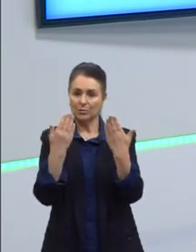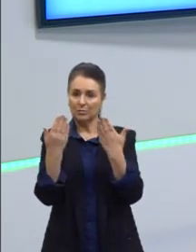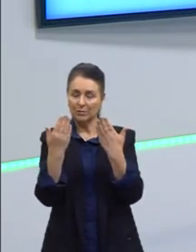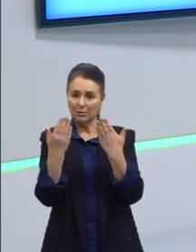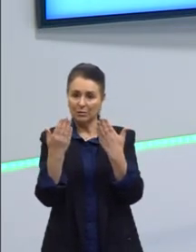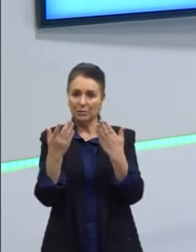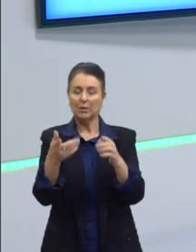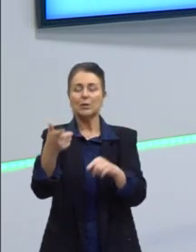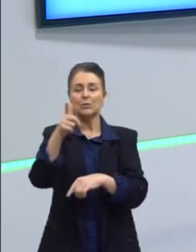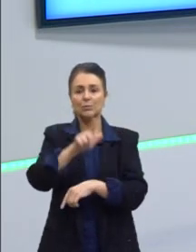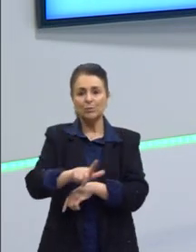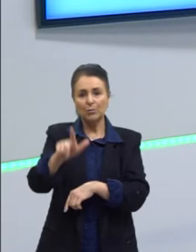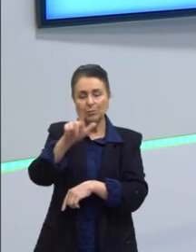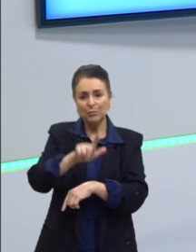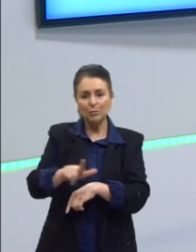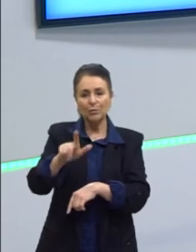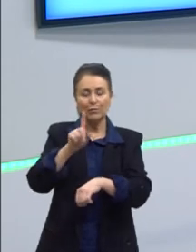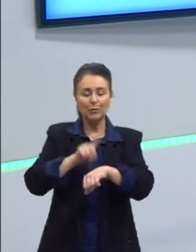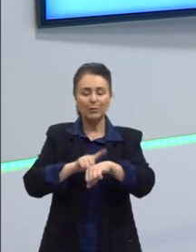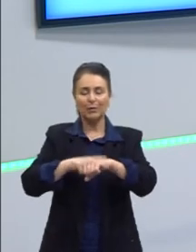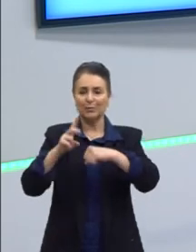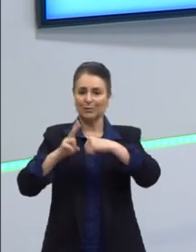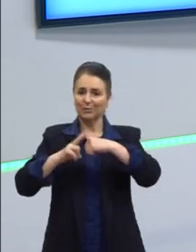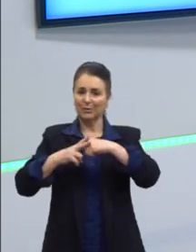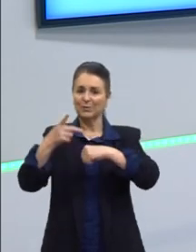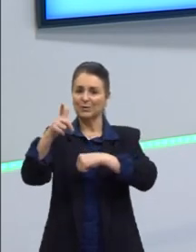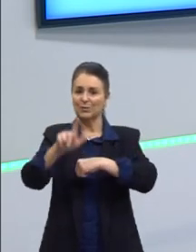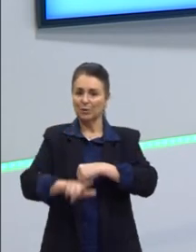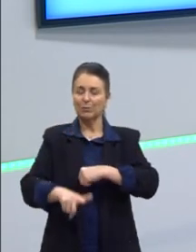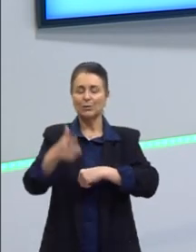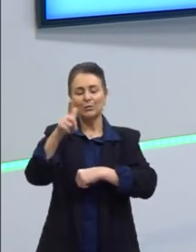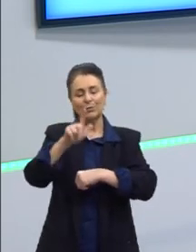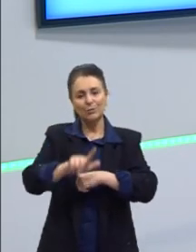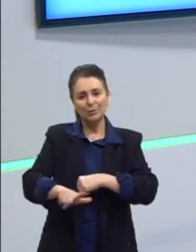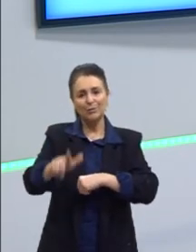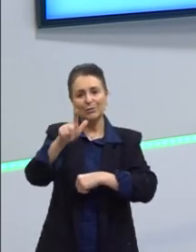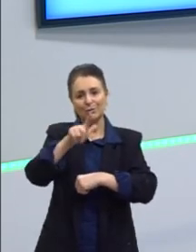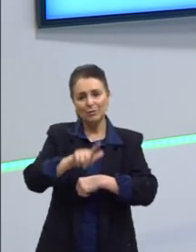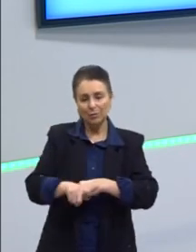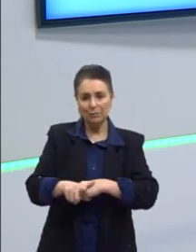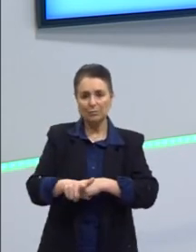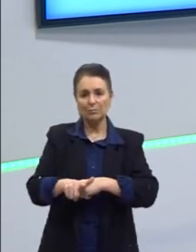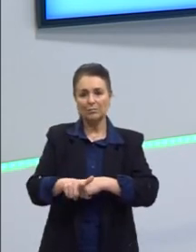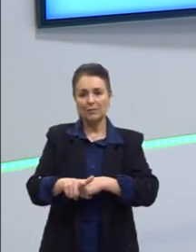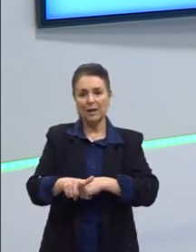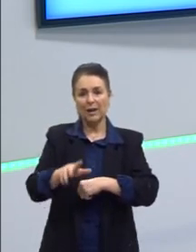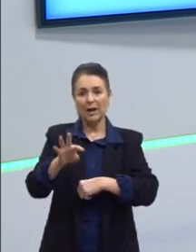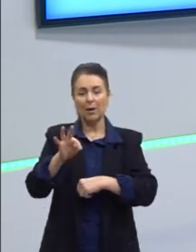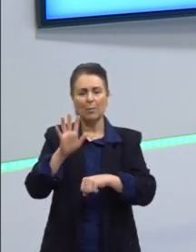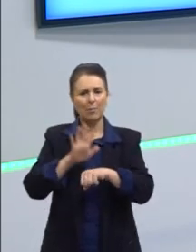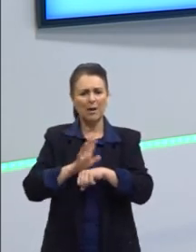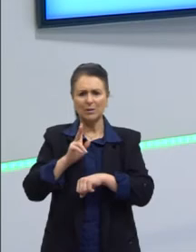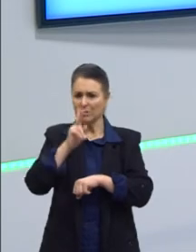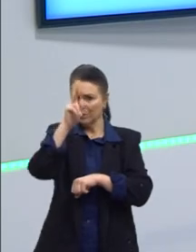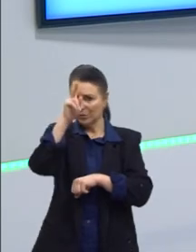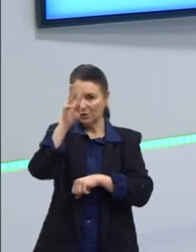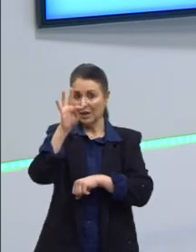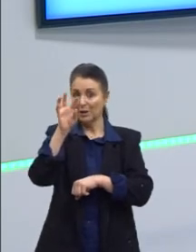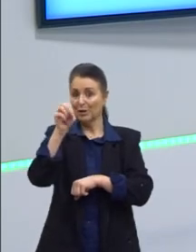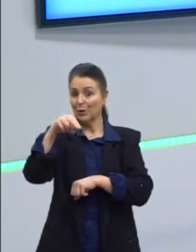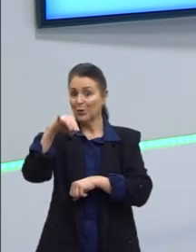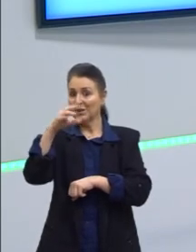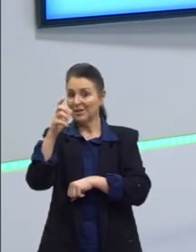a repetição do tempo verbal a gente vê que repetição ali é quase que a tônica dessa nossa